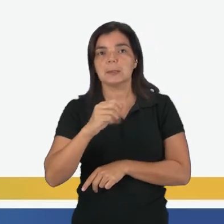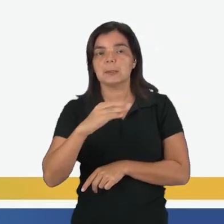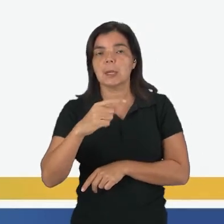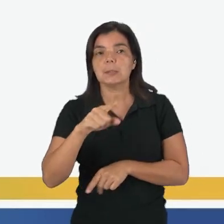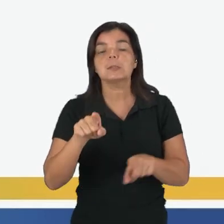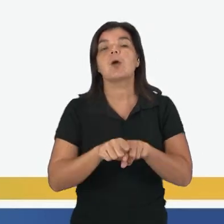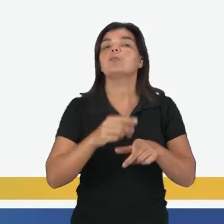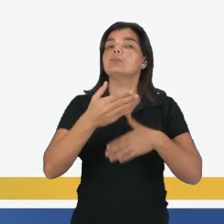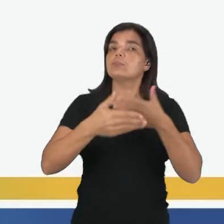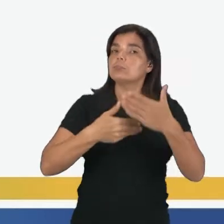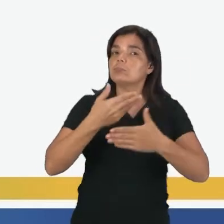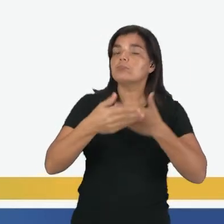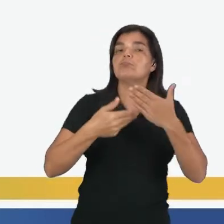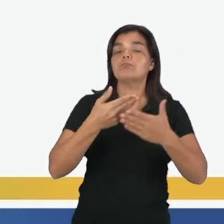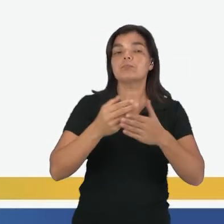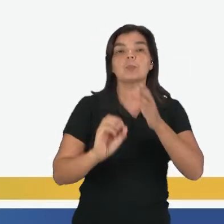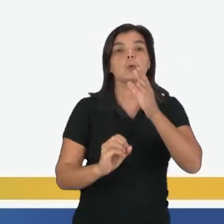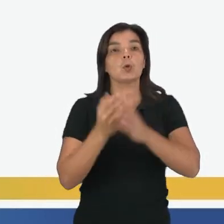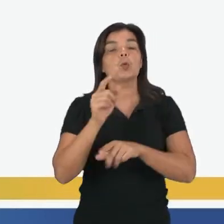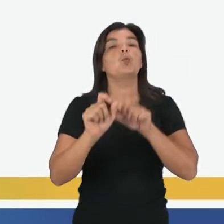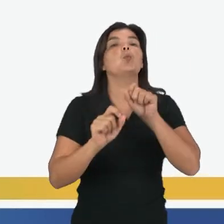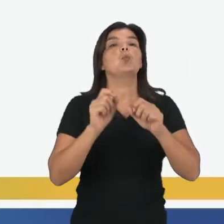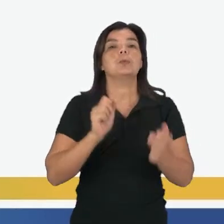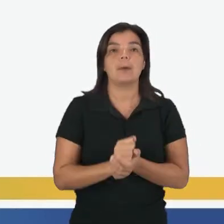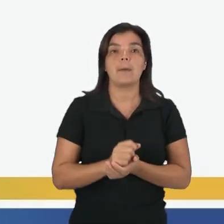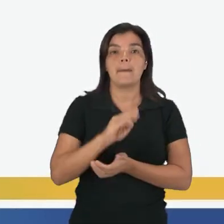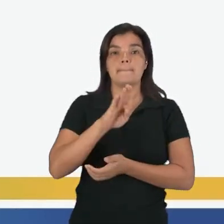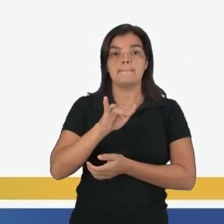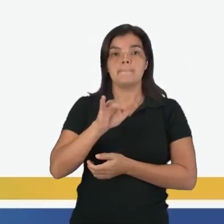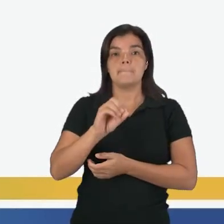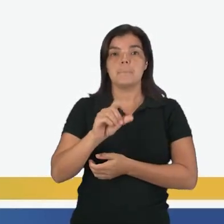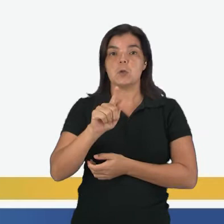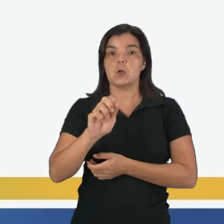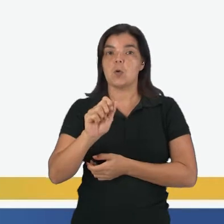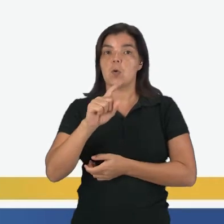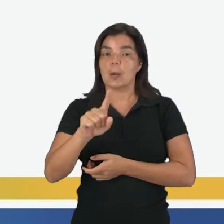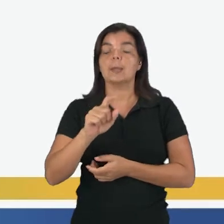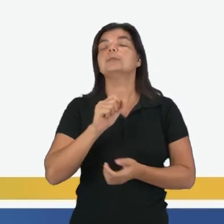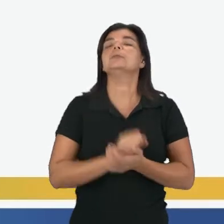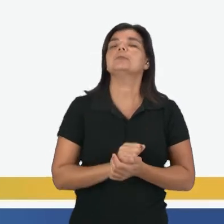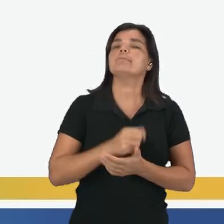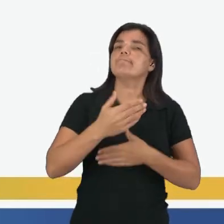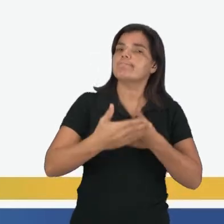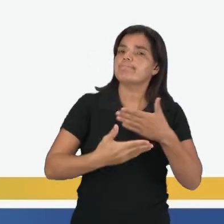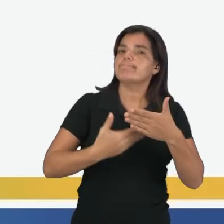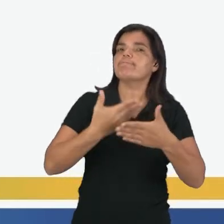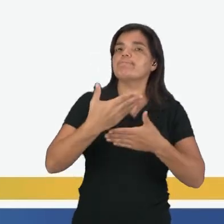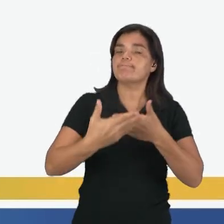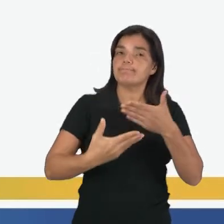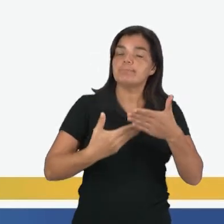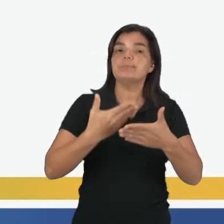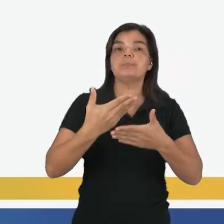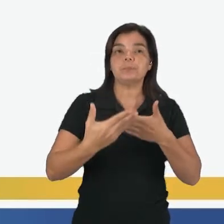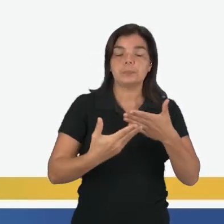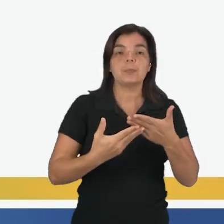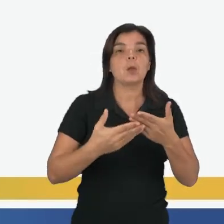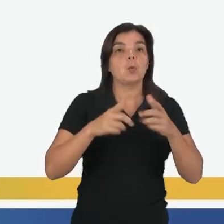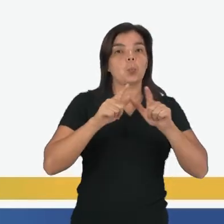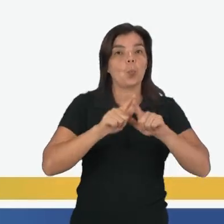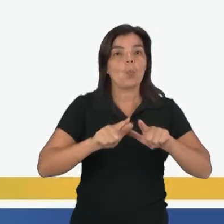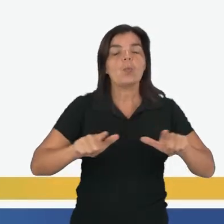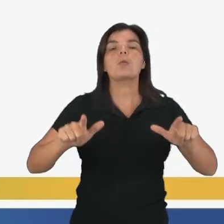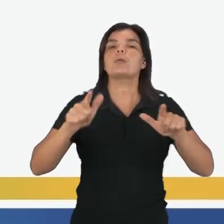processo de fermentação vai ser criado então o biogás. Esse biogás passa finalmente por uma